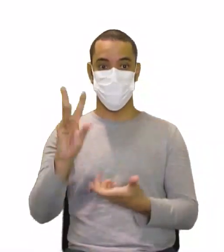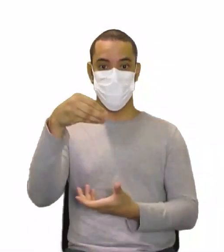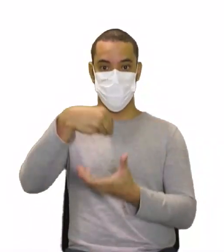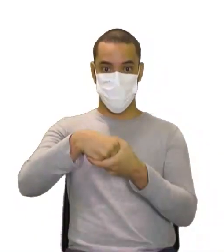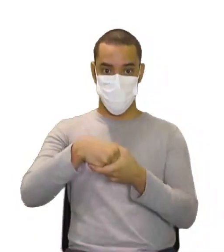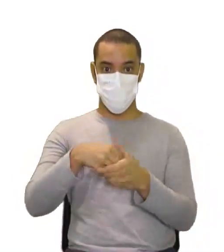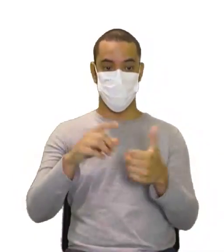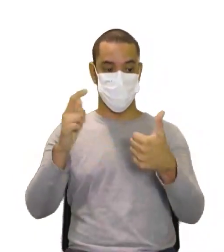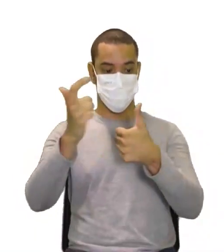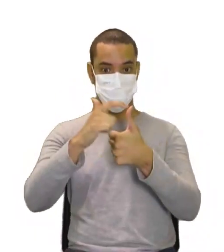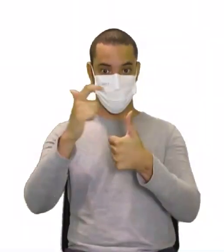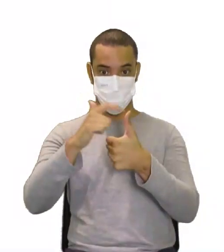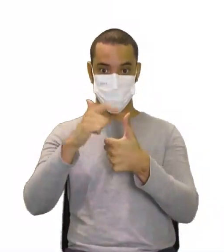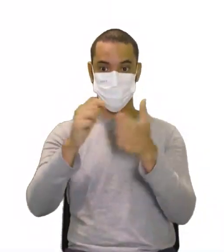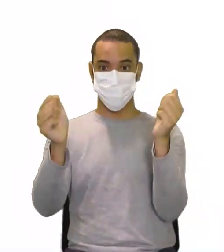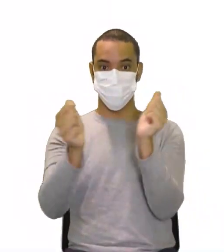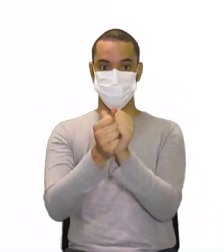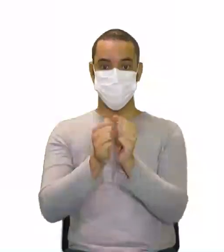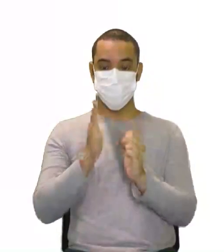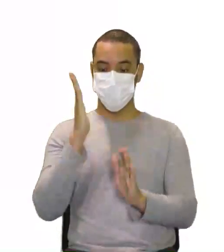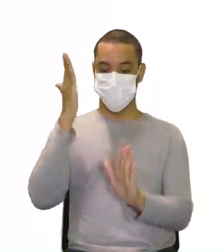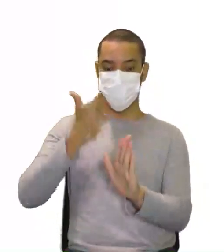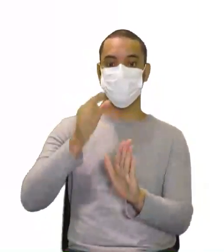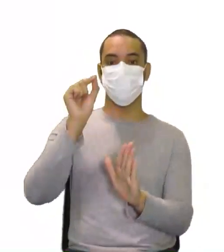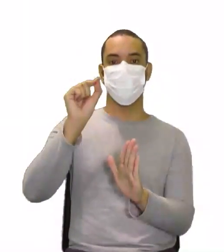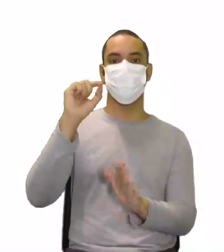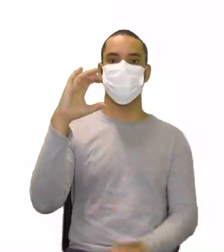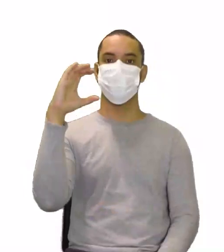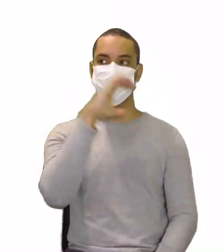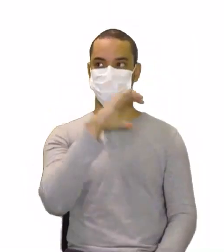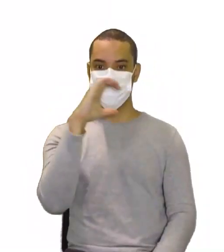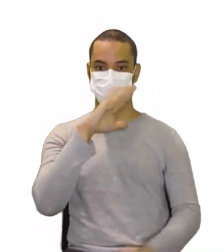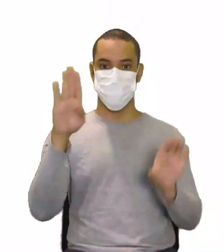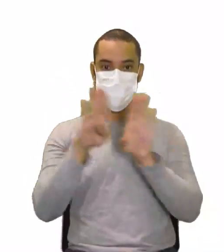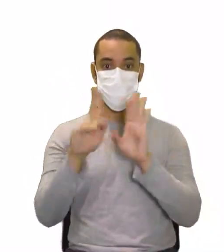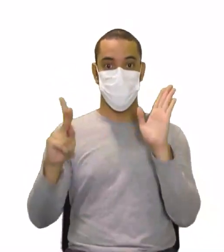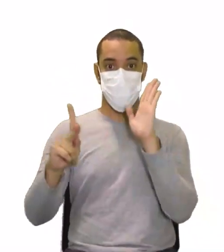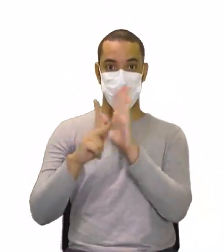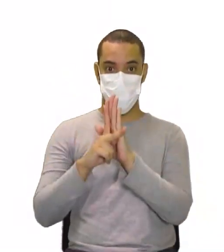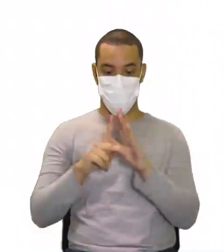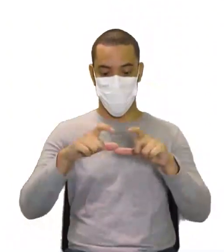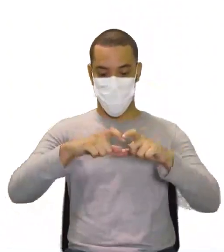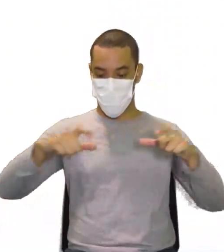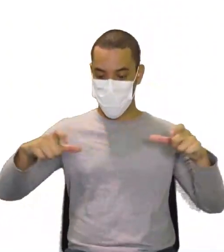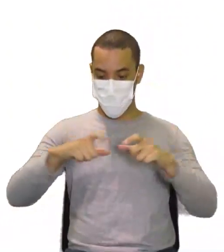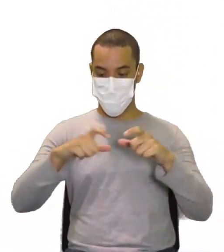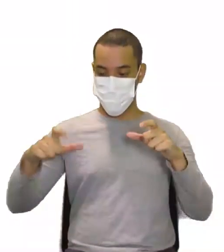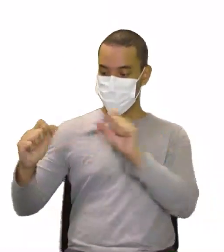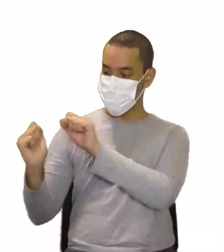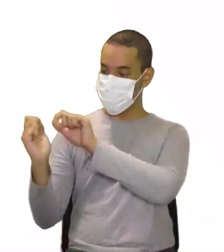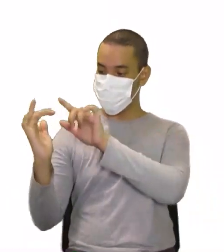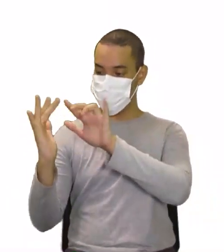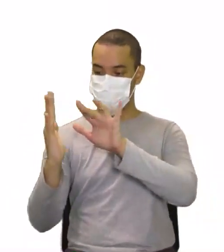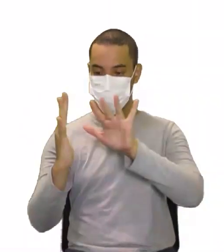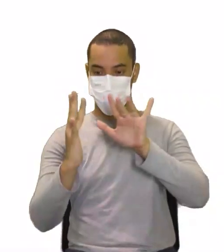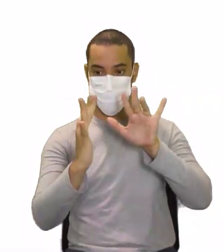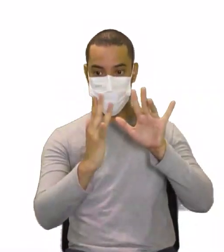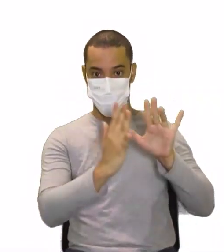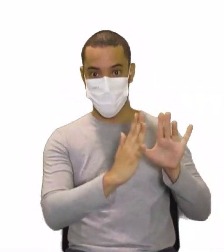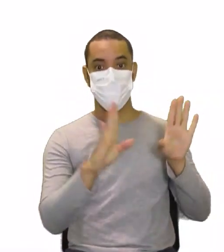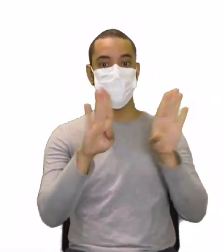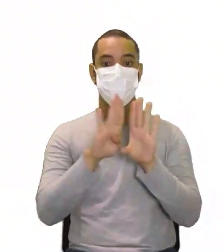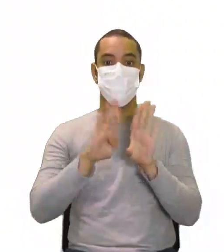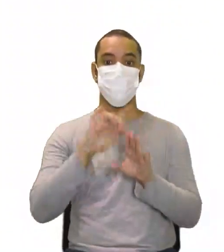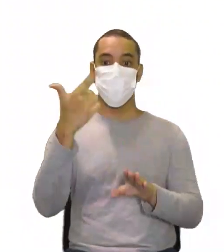dedo polegar na direção da velocidade para onde a barra está se deslocando. Vai colocar o restante